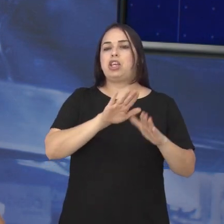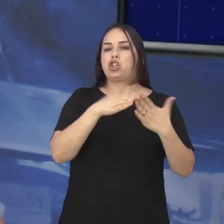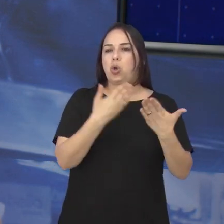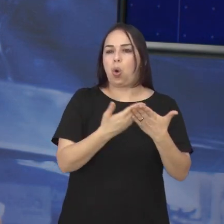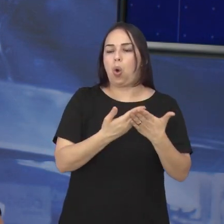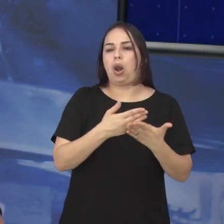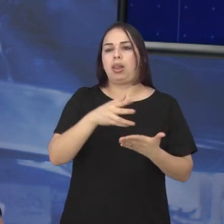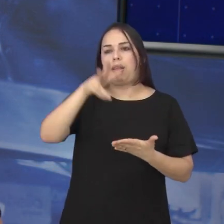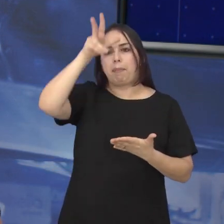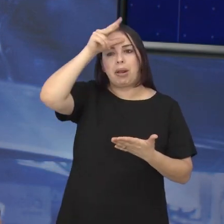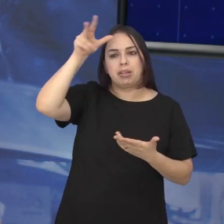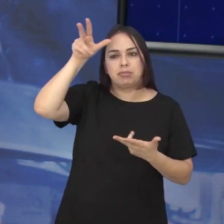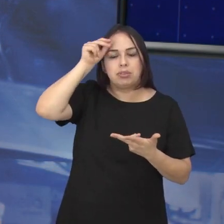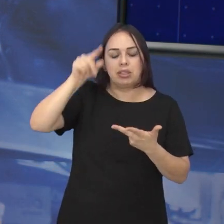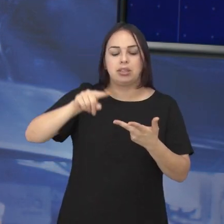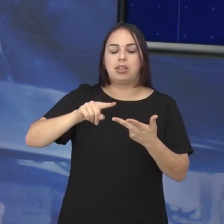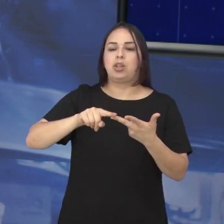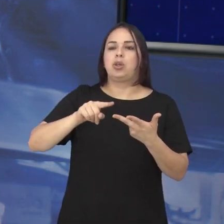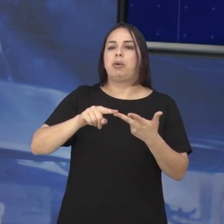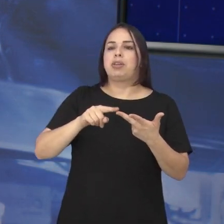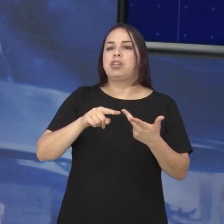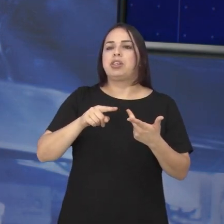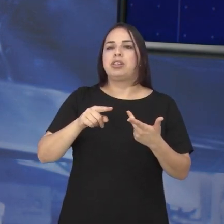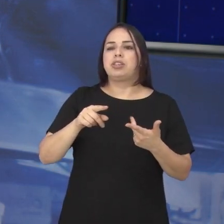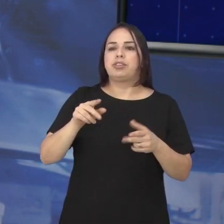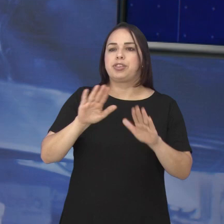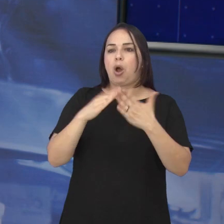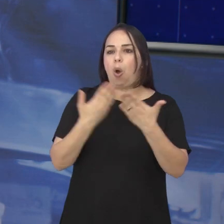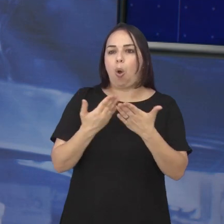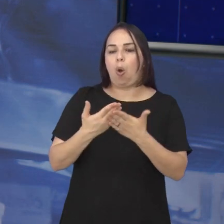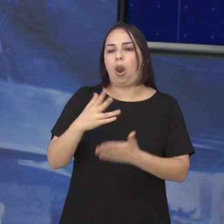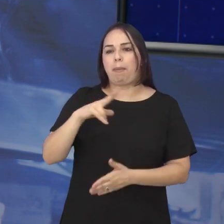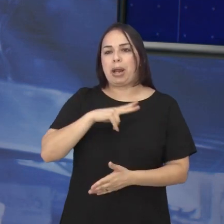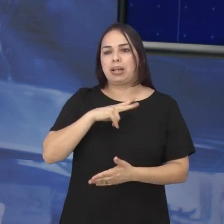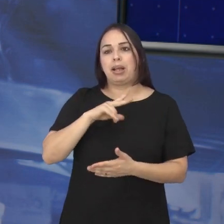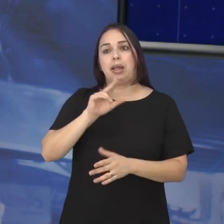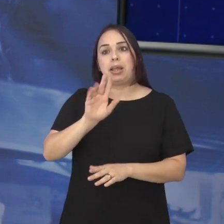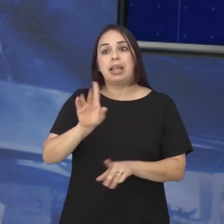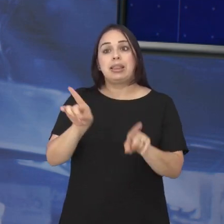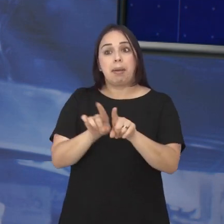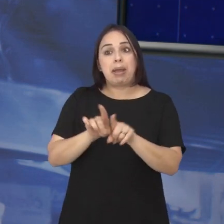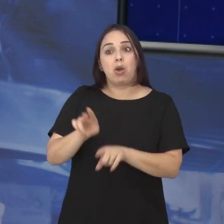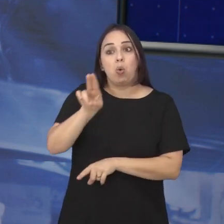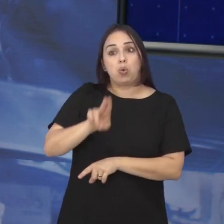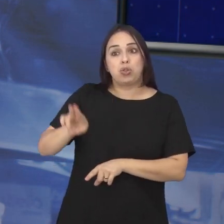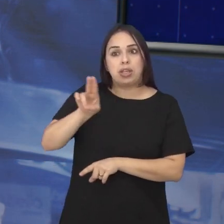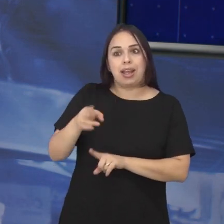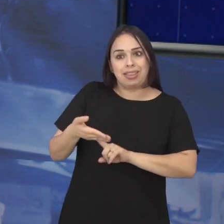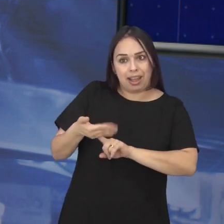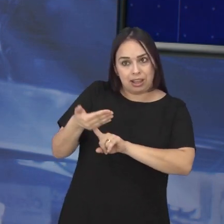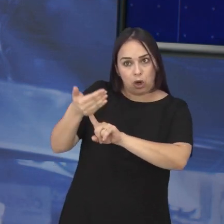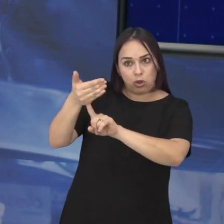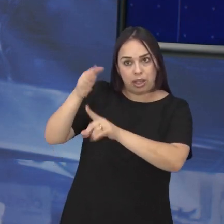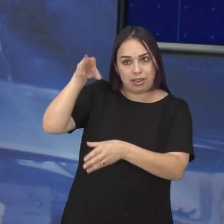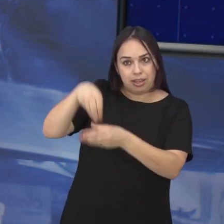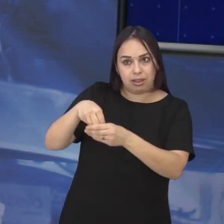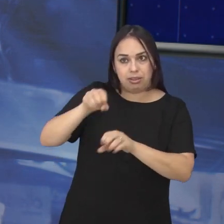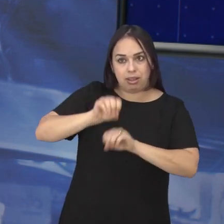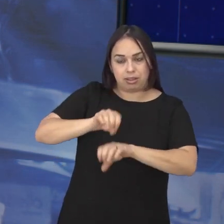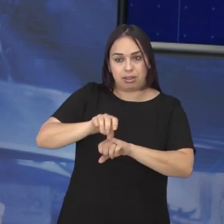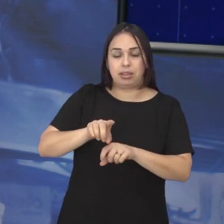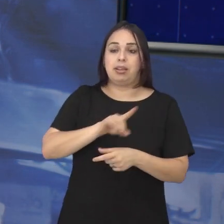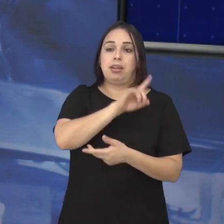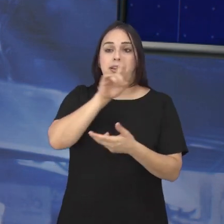ensino privado e o uso de tecnologias dentro da educação. Além disso, tem a ver também muito com a